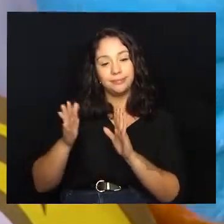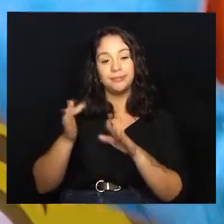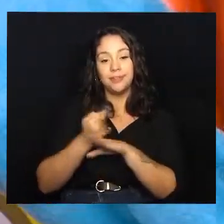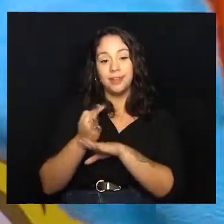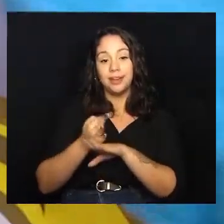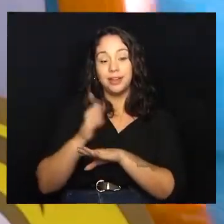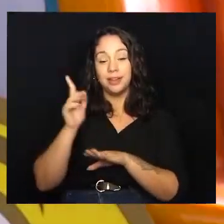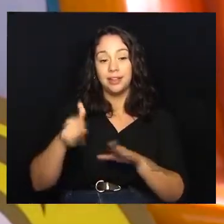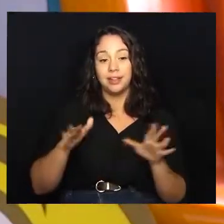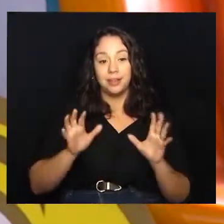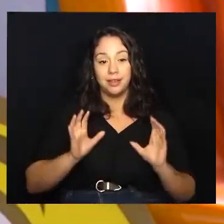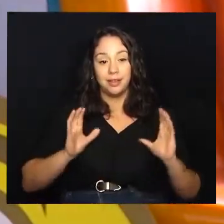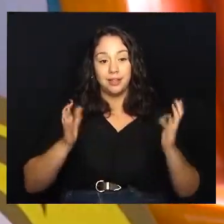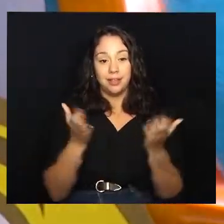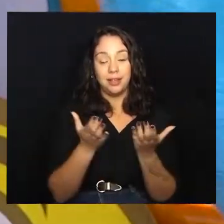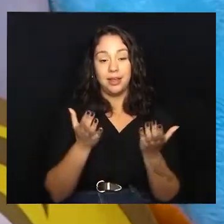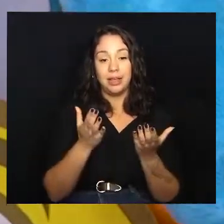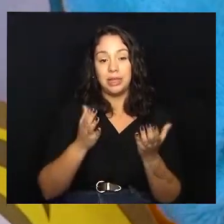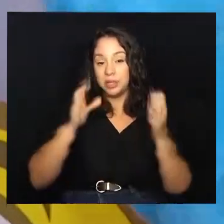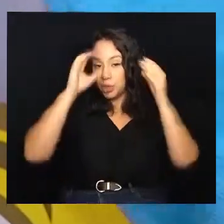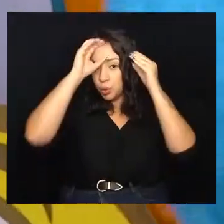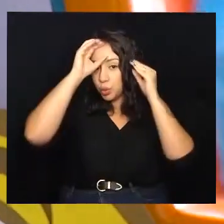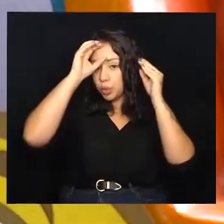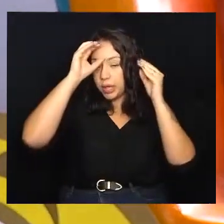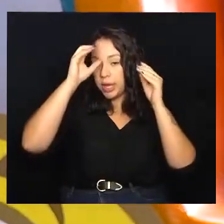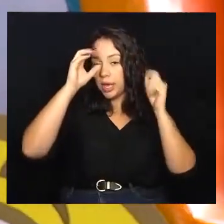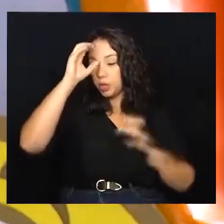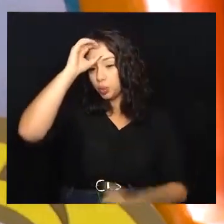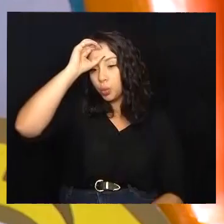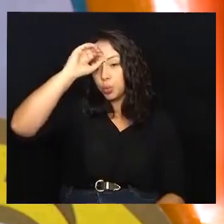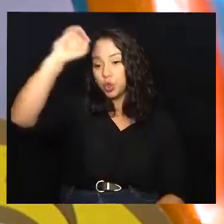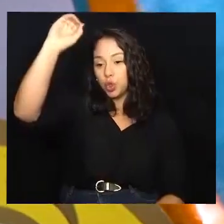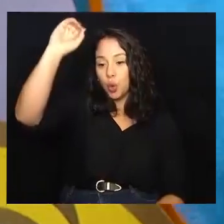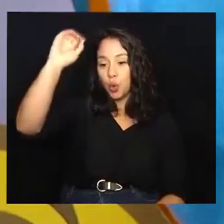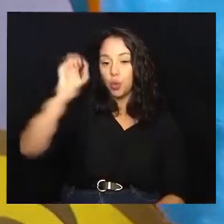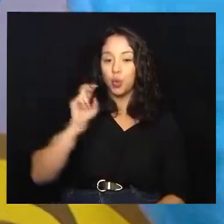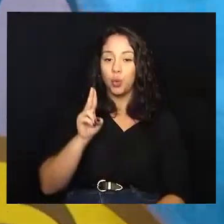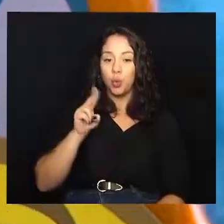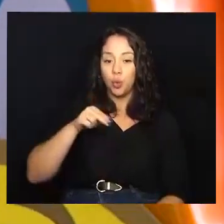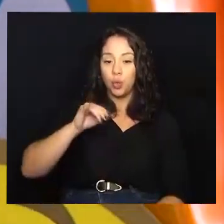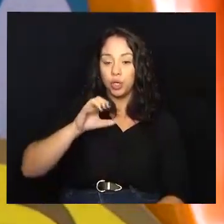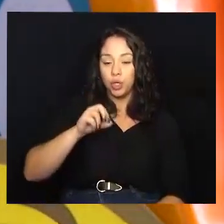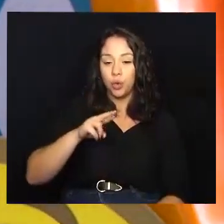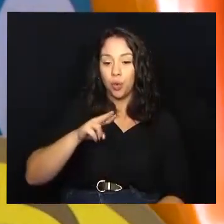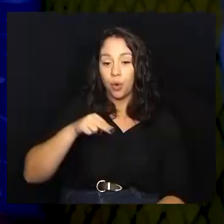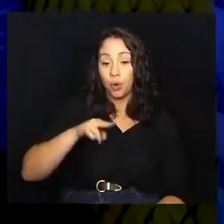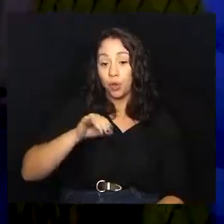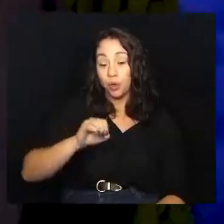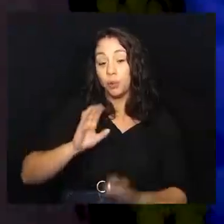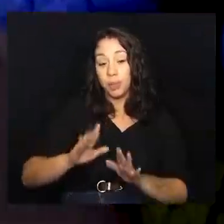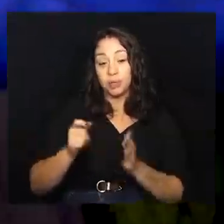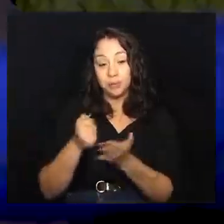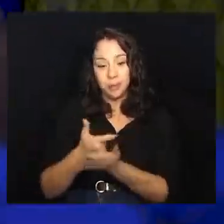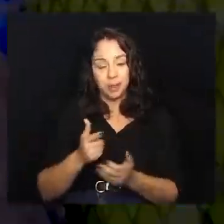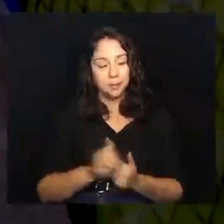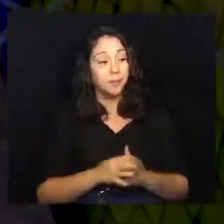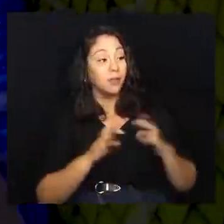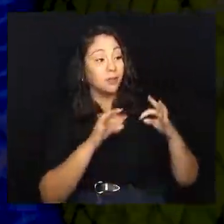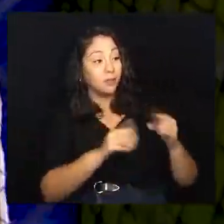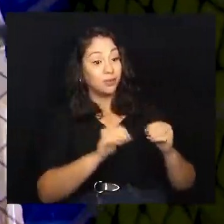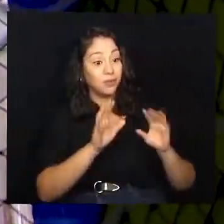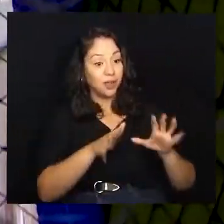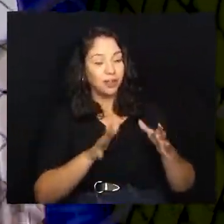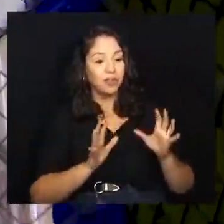O Parque dos Unicórnios também, porém, é uma atividade paga, mas também é super atrativo aí para as crianças. Tudo isso na praça